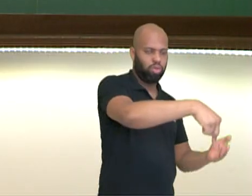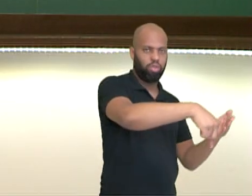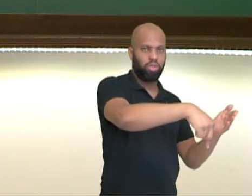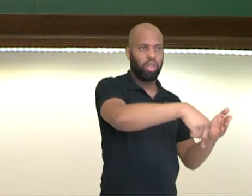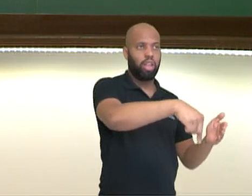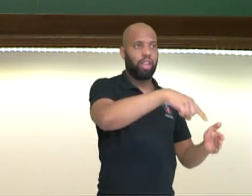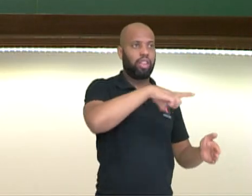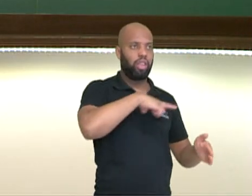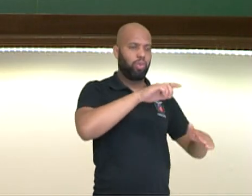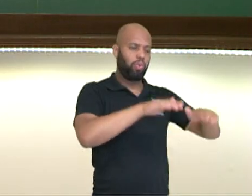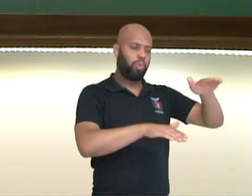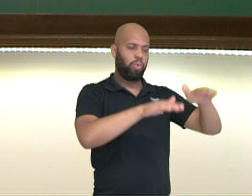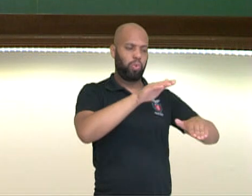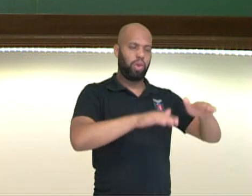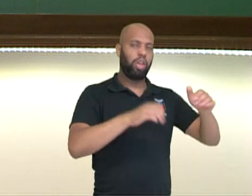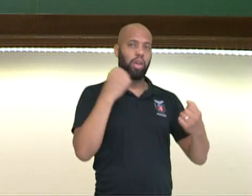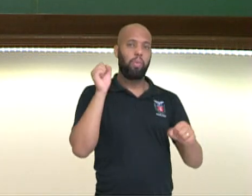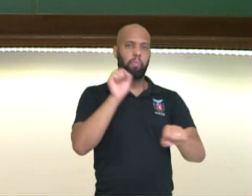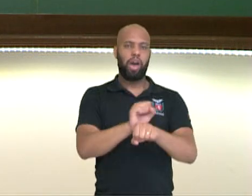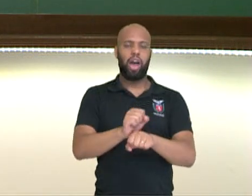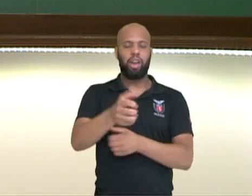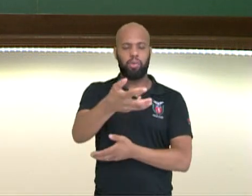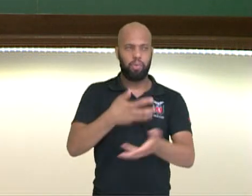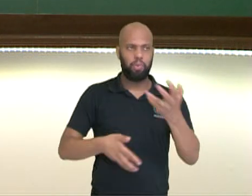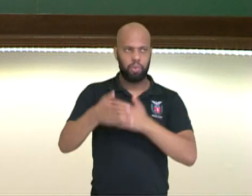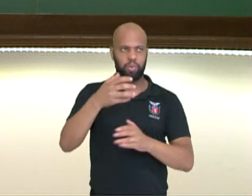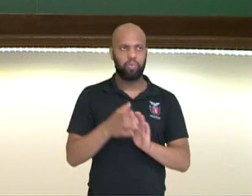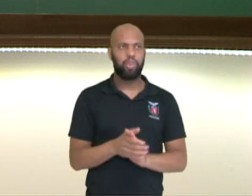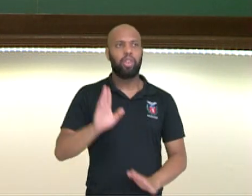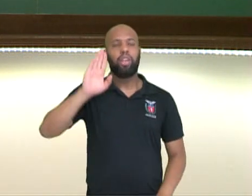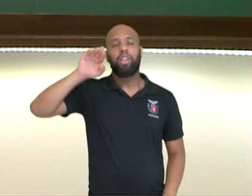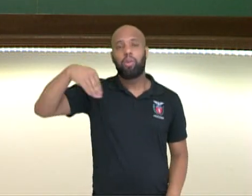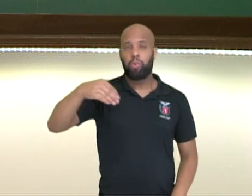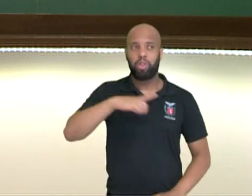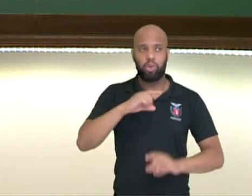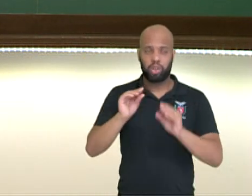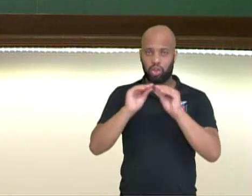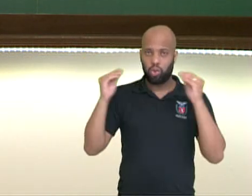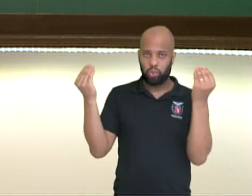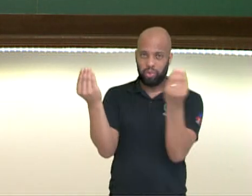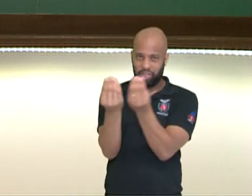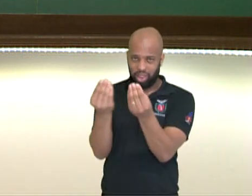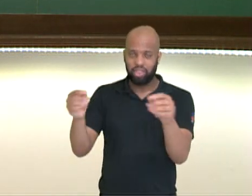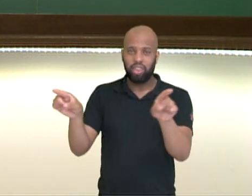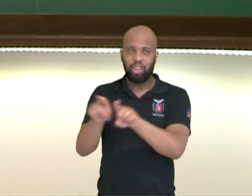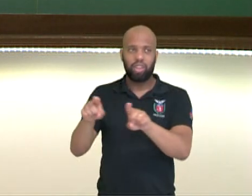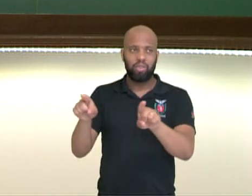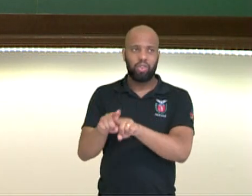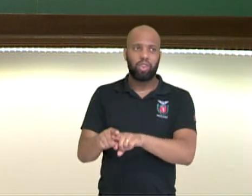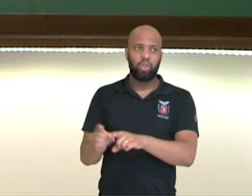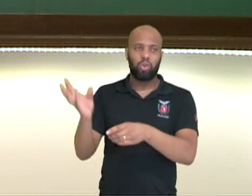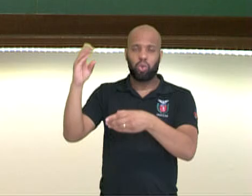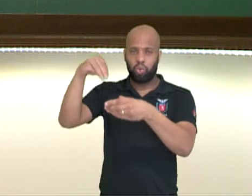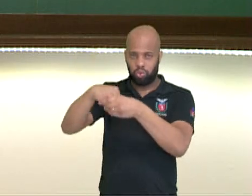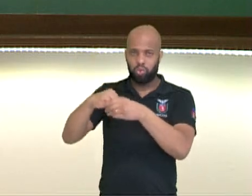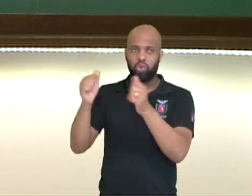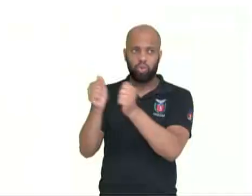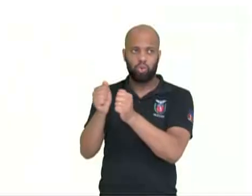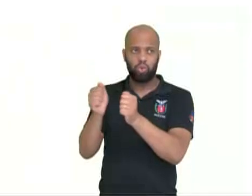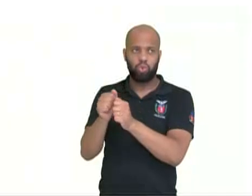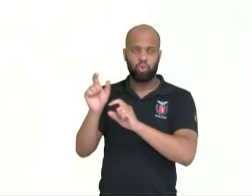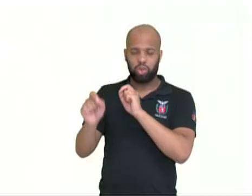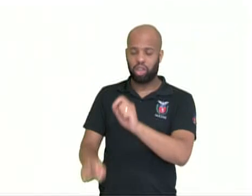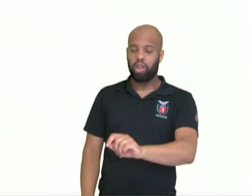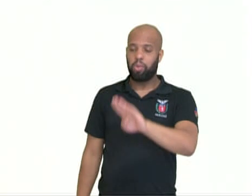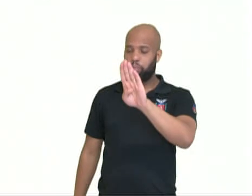Entro no equilíbrio térmico, não trocam mais calor. Aí eu pego essa substância e também coloco ela em equilíbrio térmico com o corpo